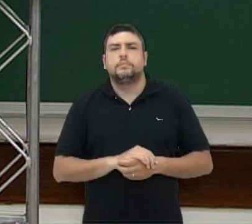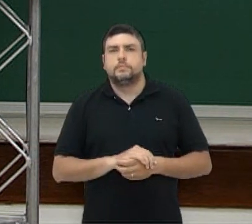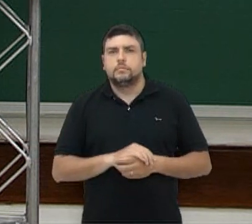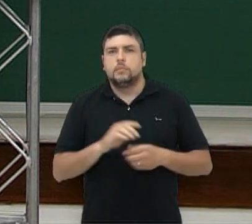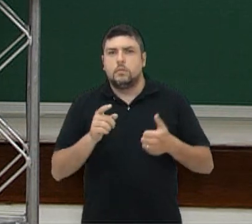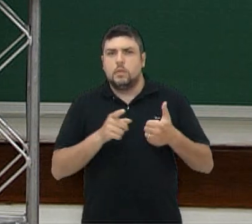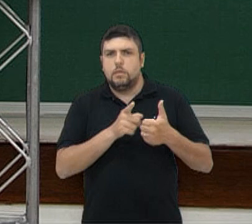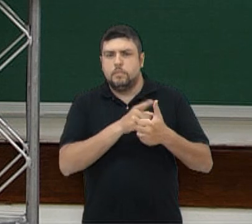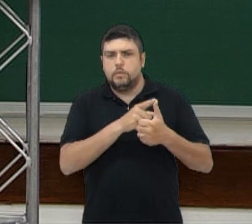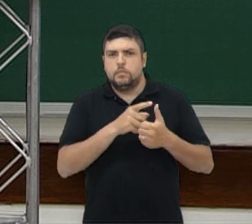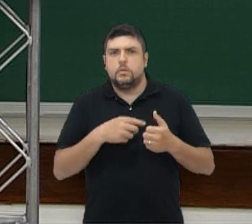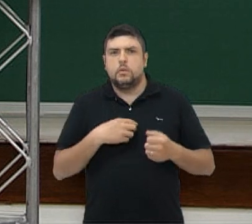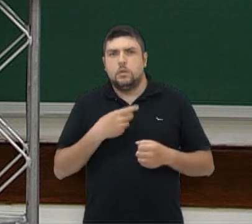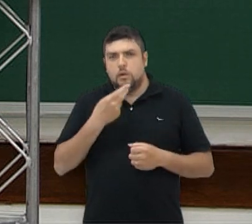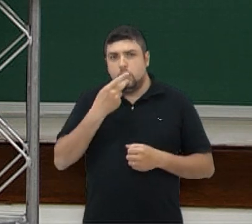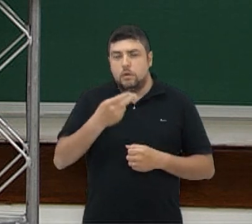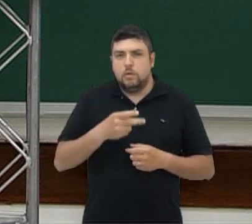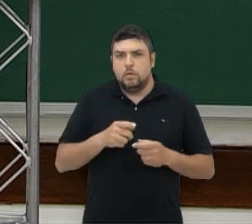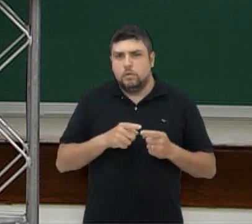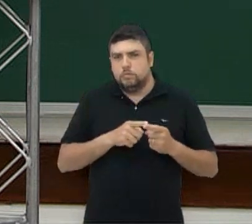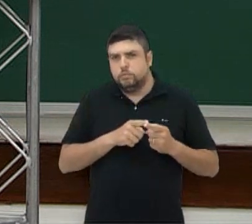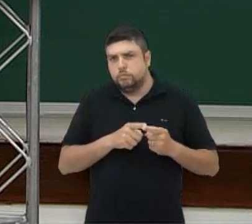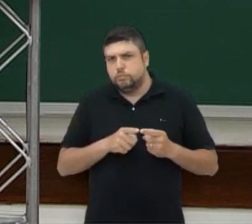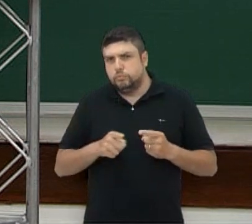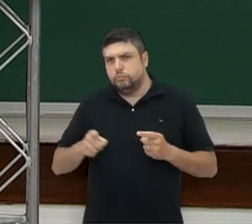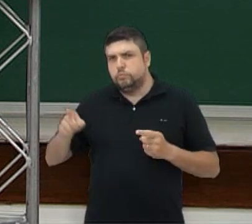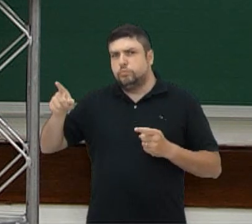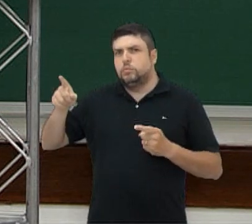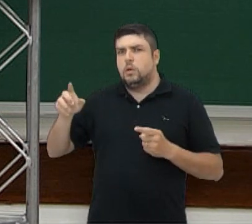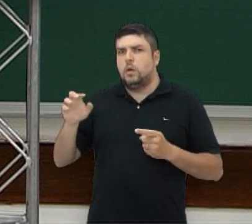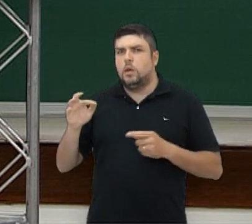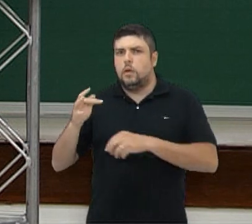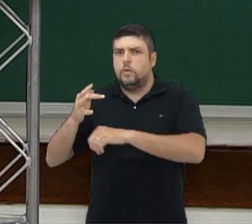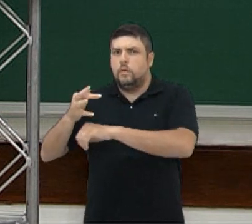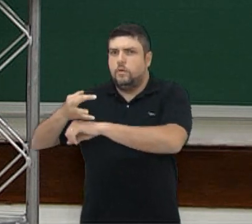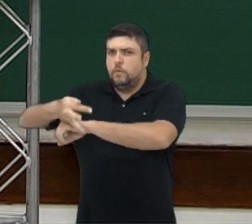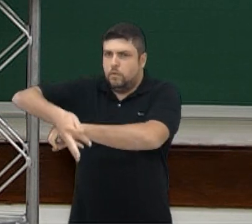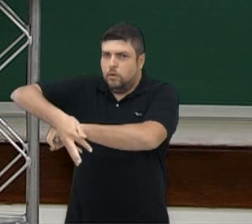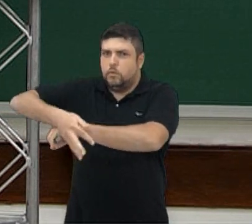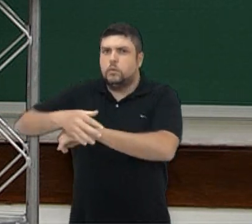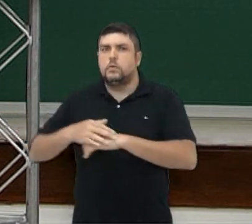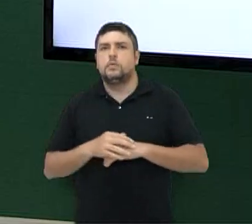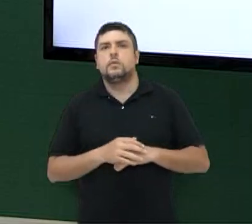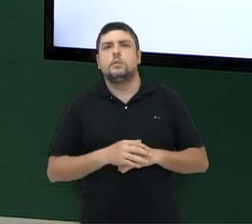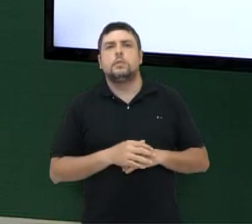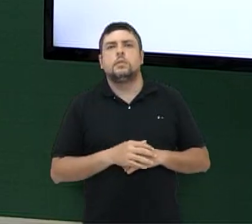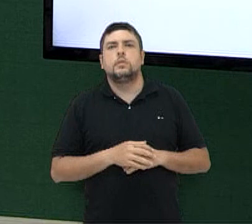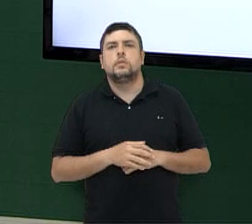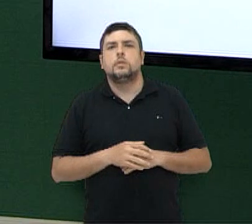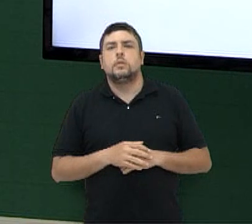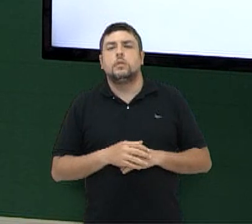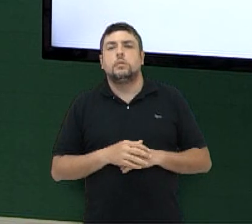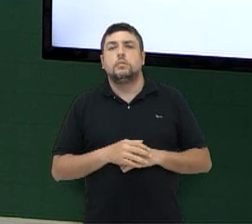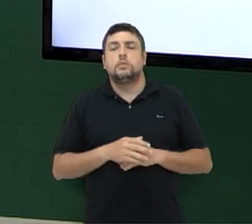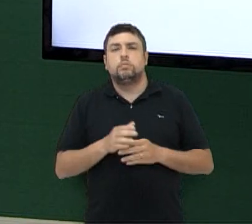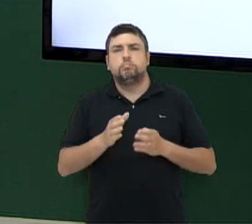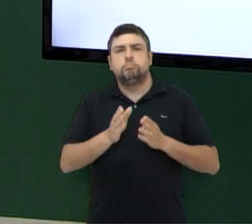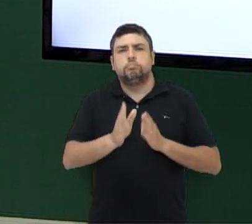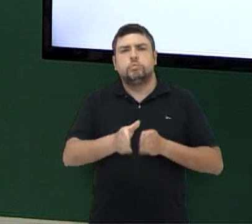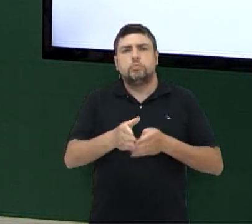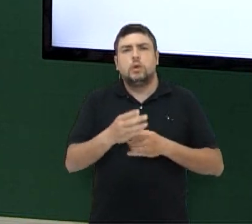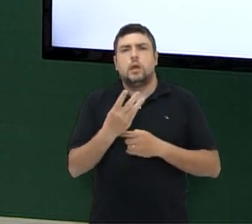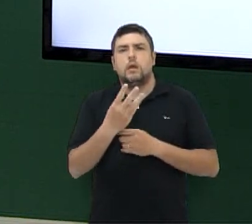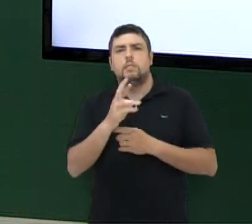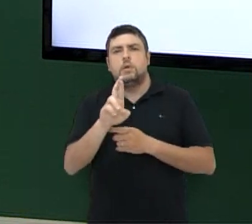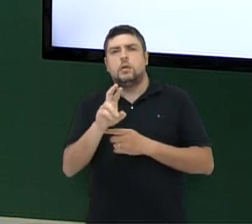gente falou, ela está indo para Foz, né? Então, ela está indo para cá, certo? E está seguindo o BR-277. A 277,